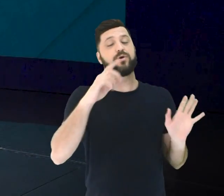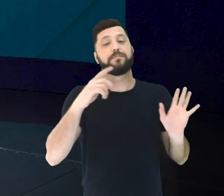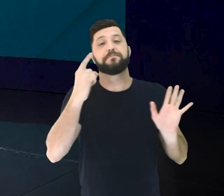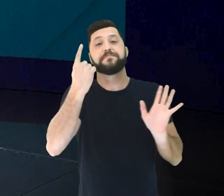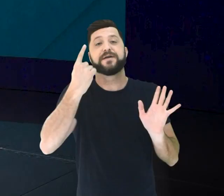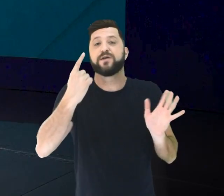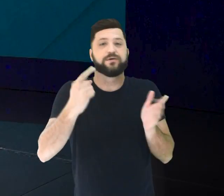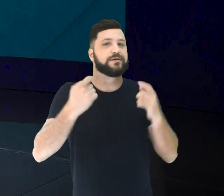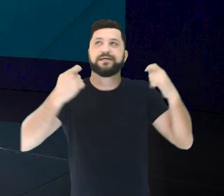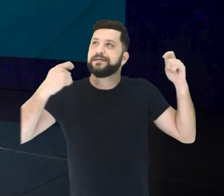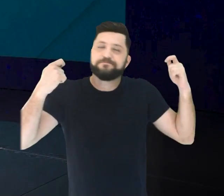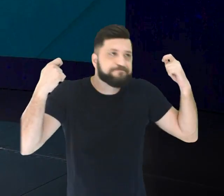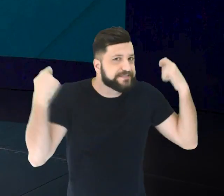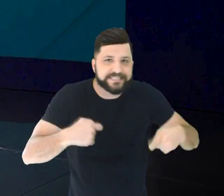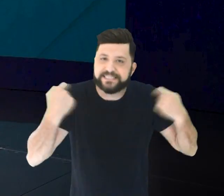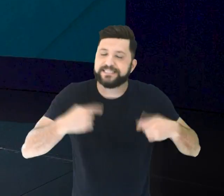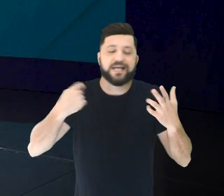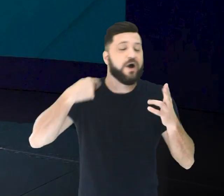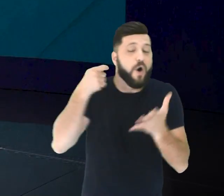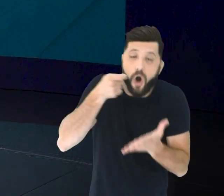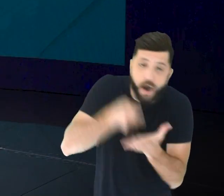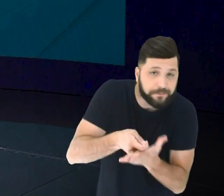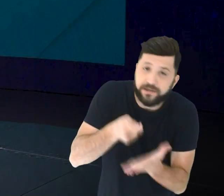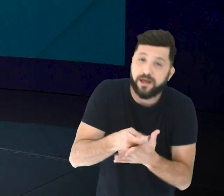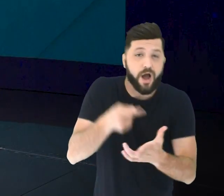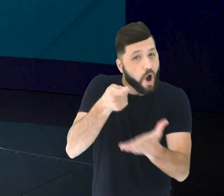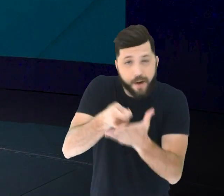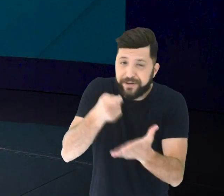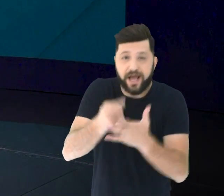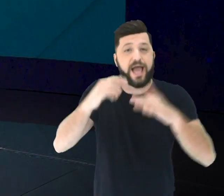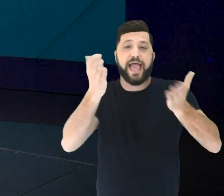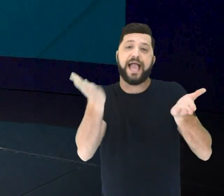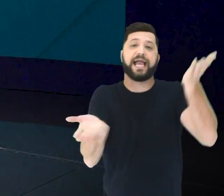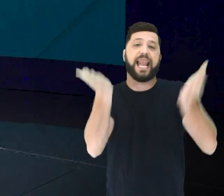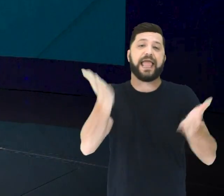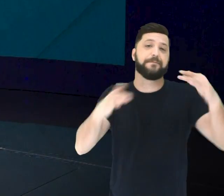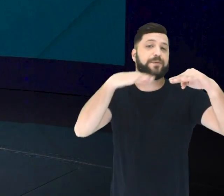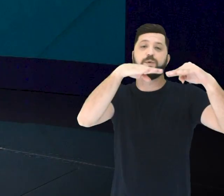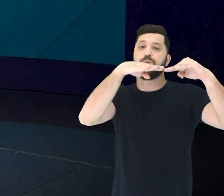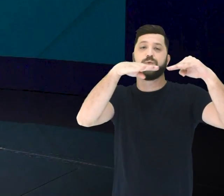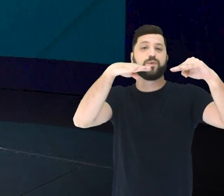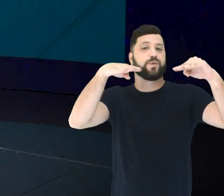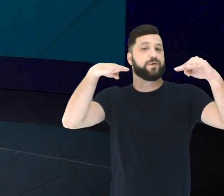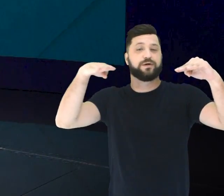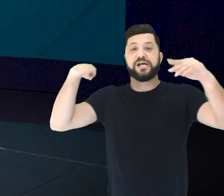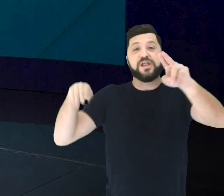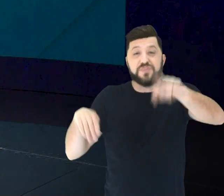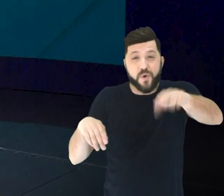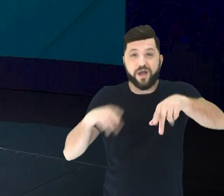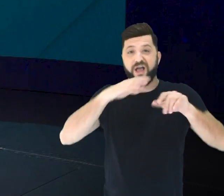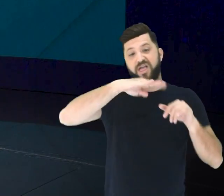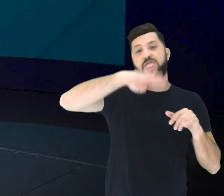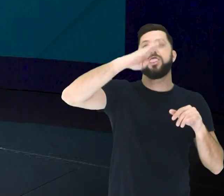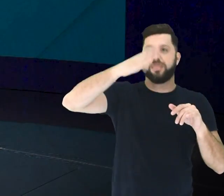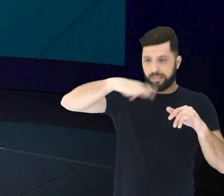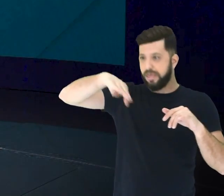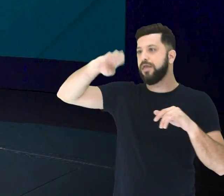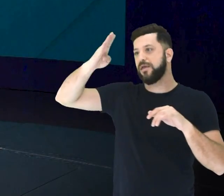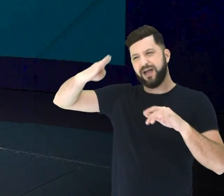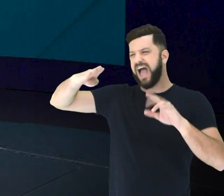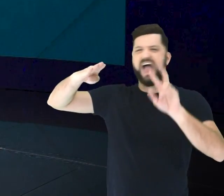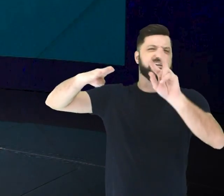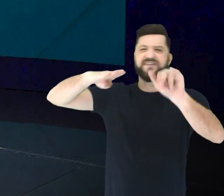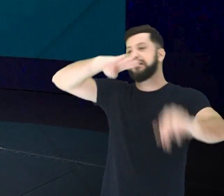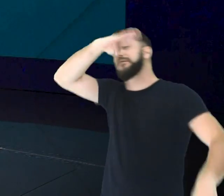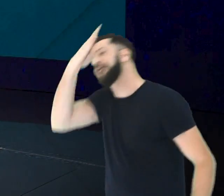tem e partir ele Obrigatoriamente de um mercado estável tal rompimento nunca pode sair de um e a